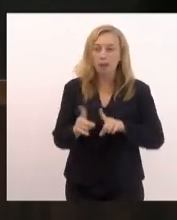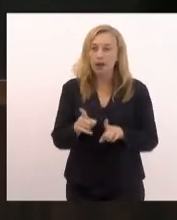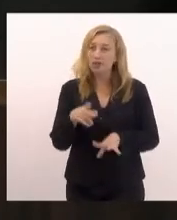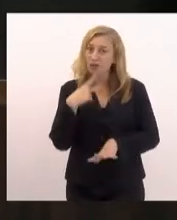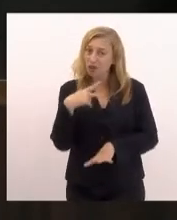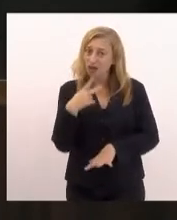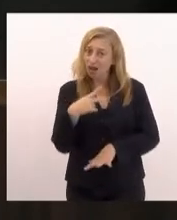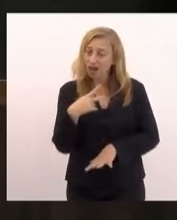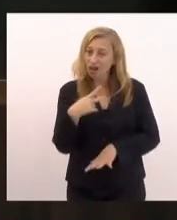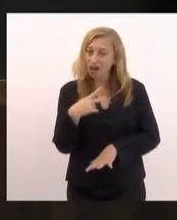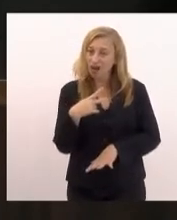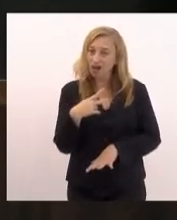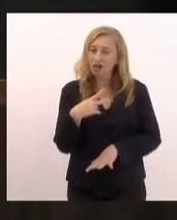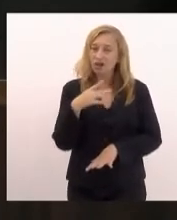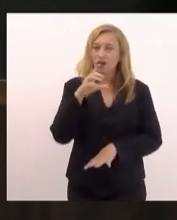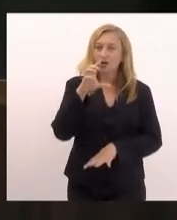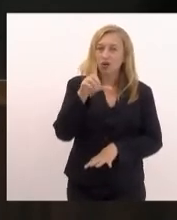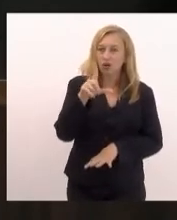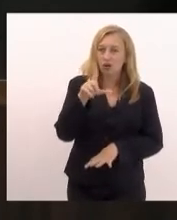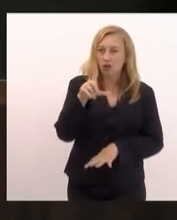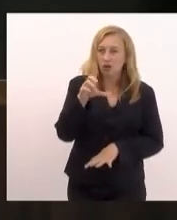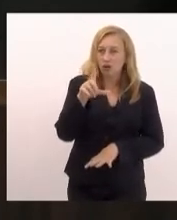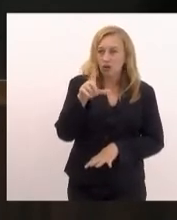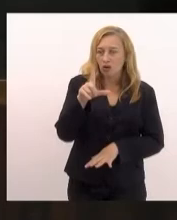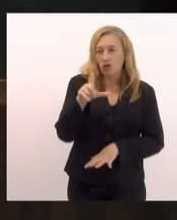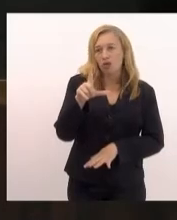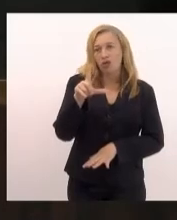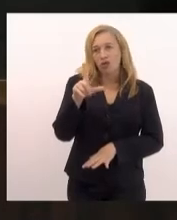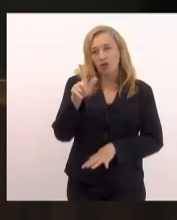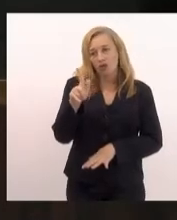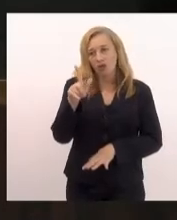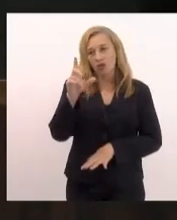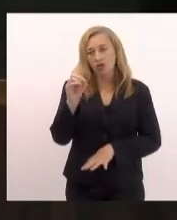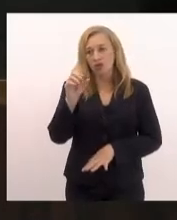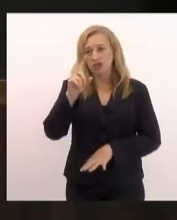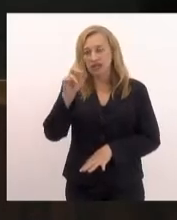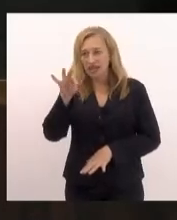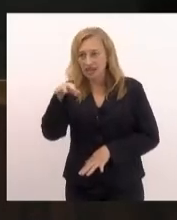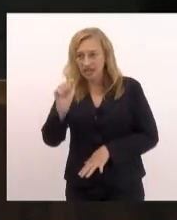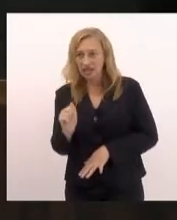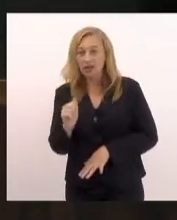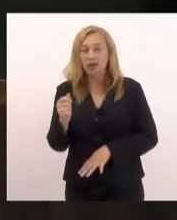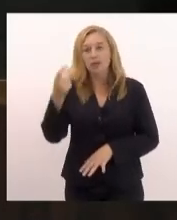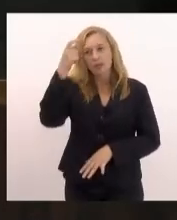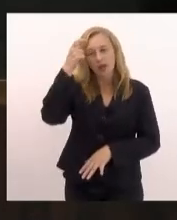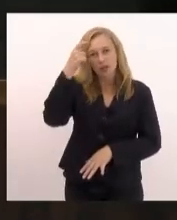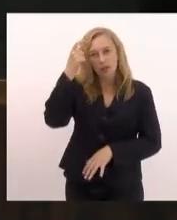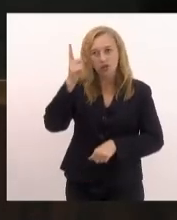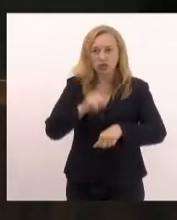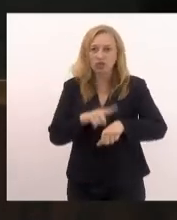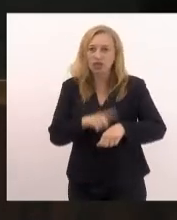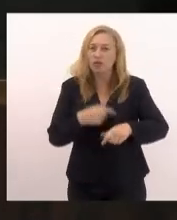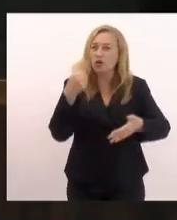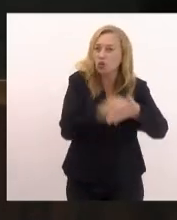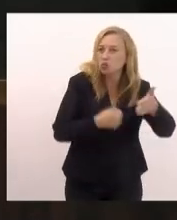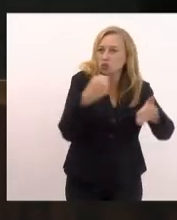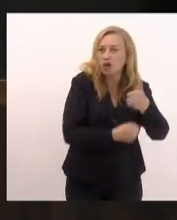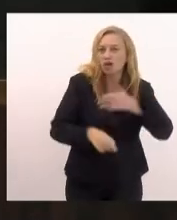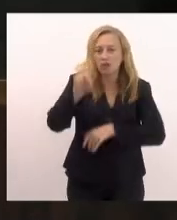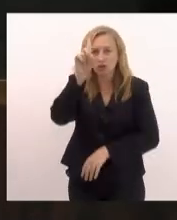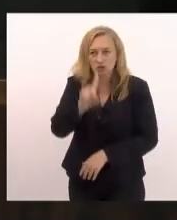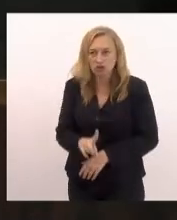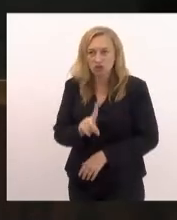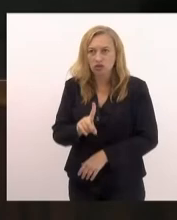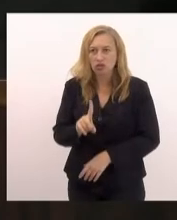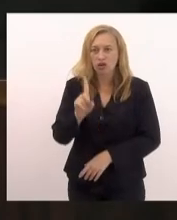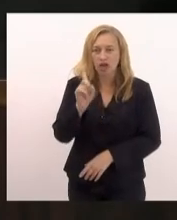citar o nosso querido Gonzaguinha, que diz: memória de um tempo em que lutar por seu direito é